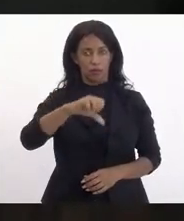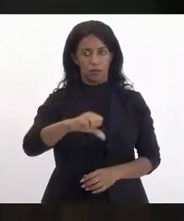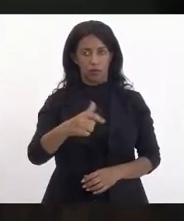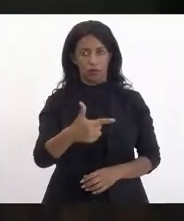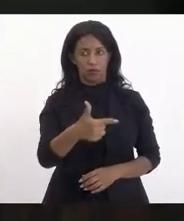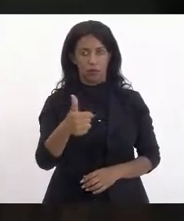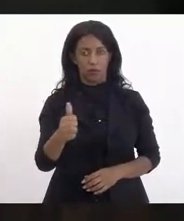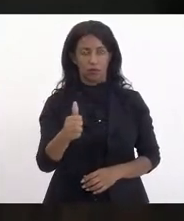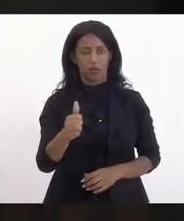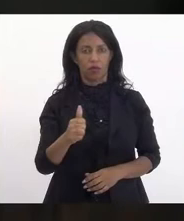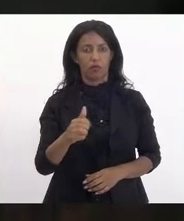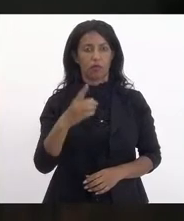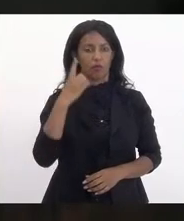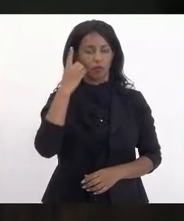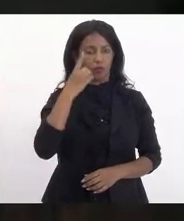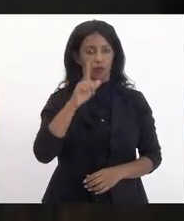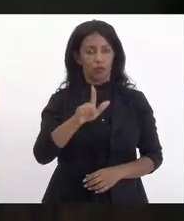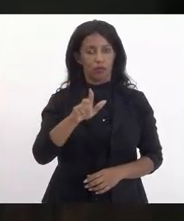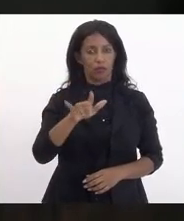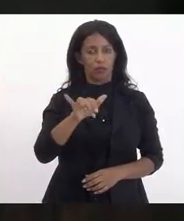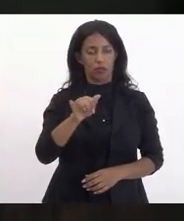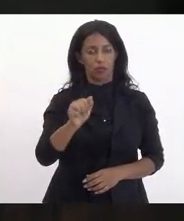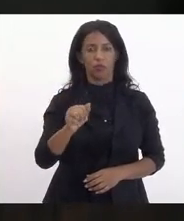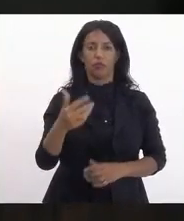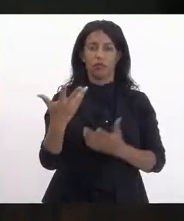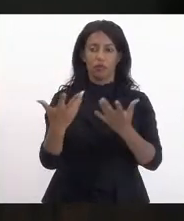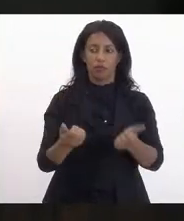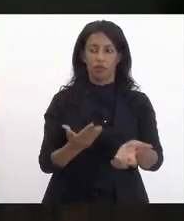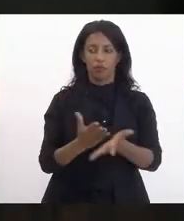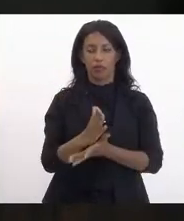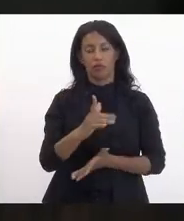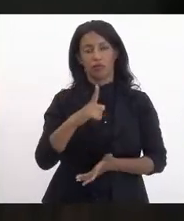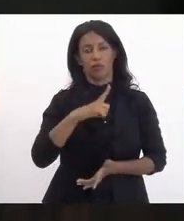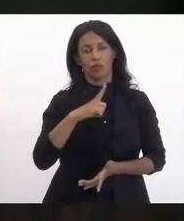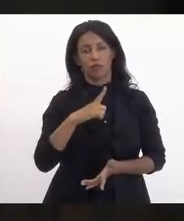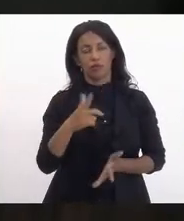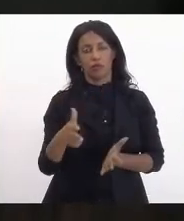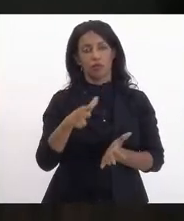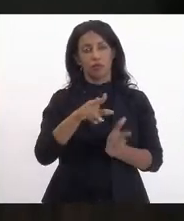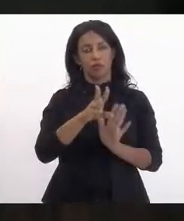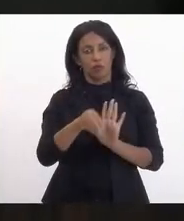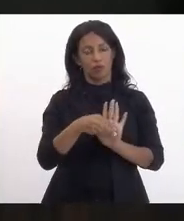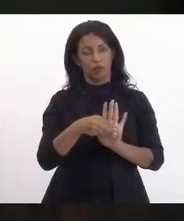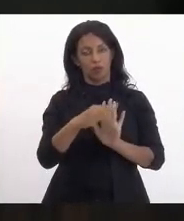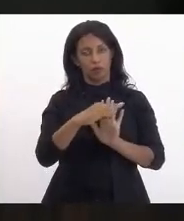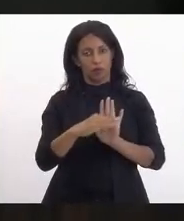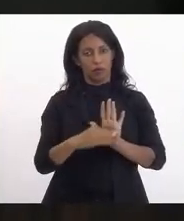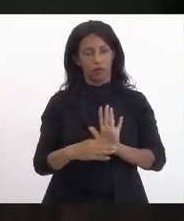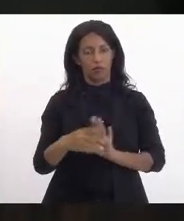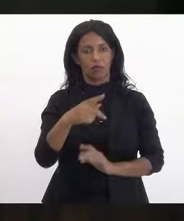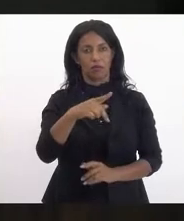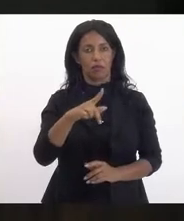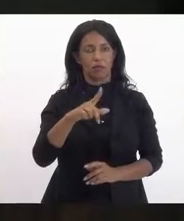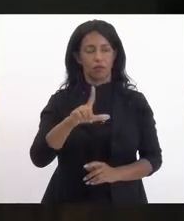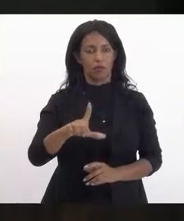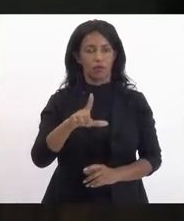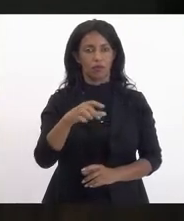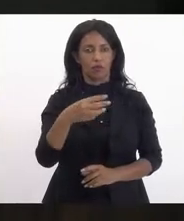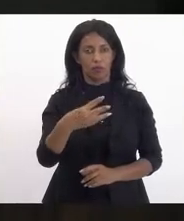3.849/21, o deputado Luiz Martins. Senhores que aprovam, permaneçam como estão, aprovado. Há sobre a mesa inclusão na ordem do dia do projeto de